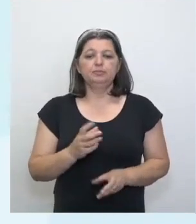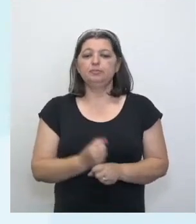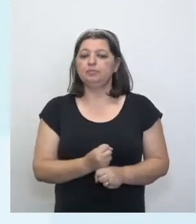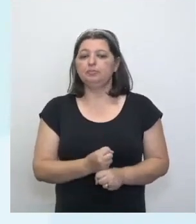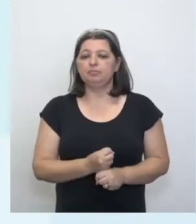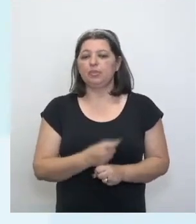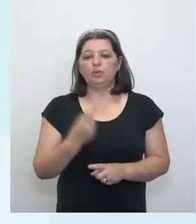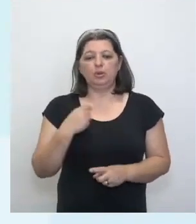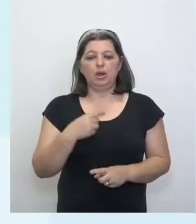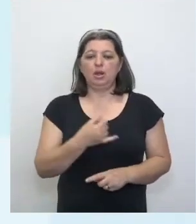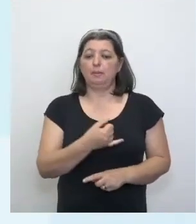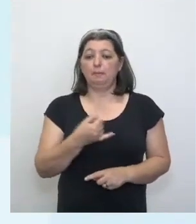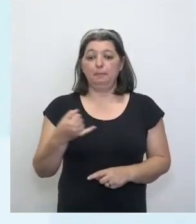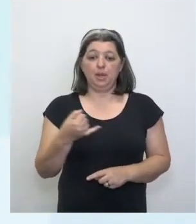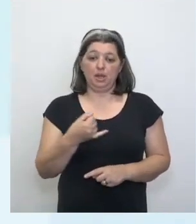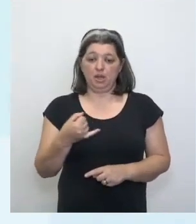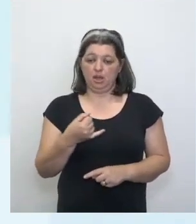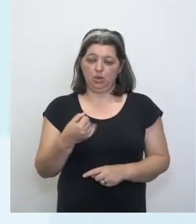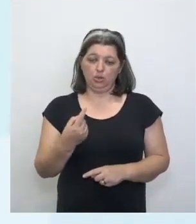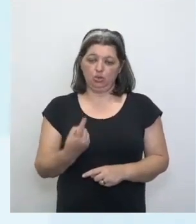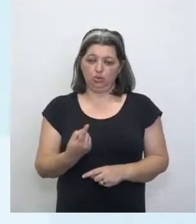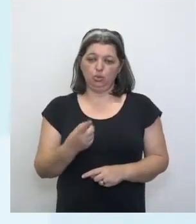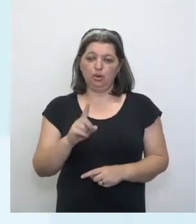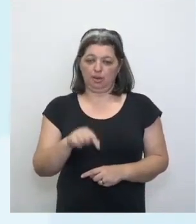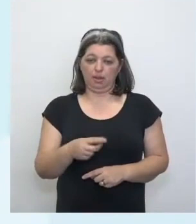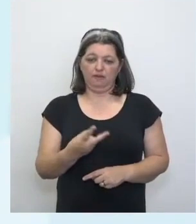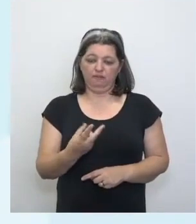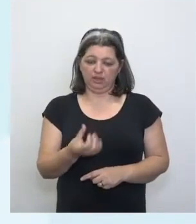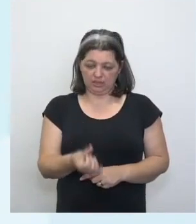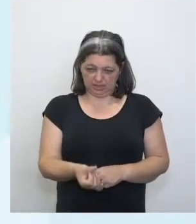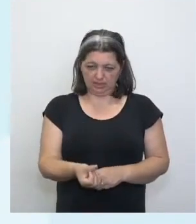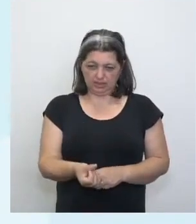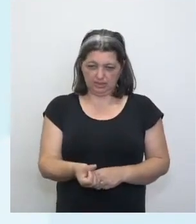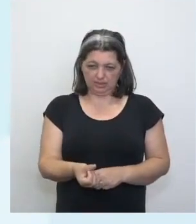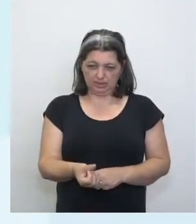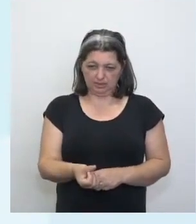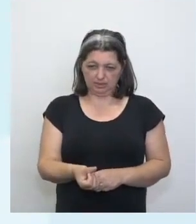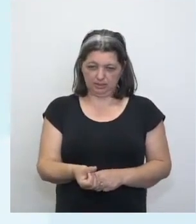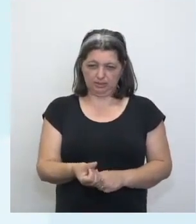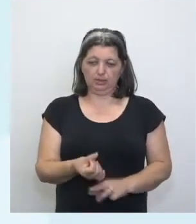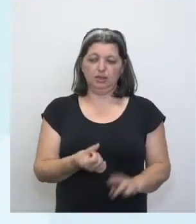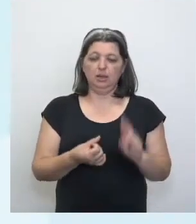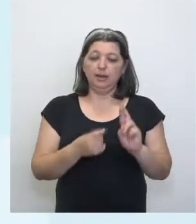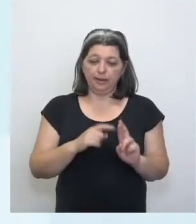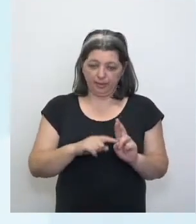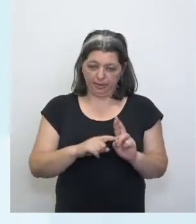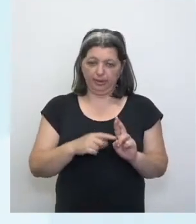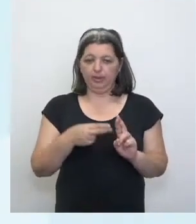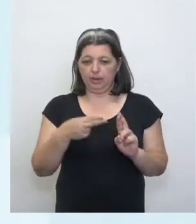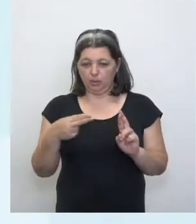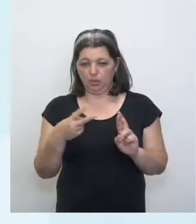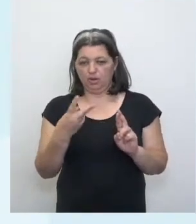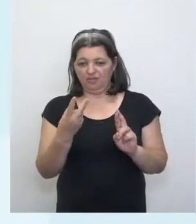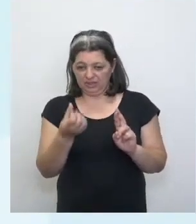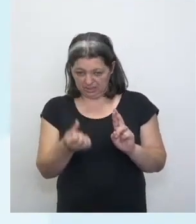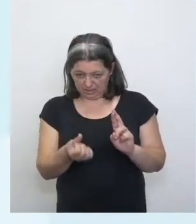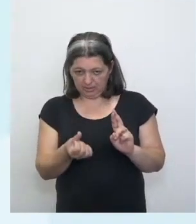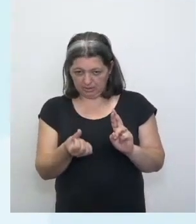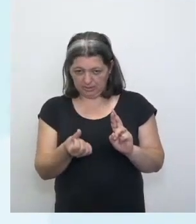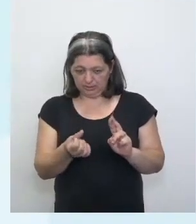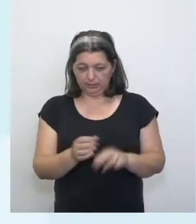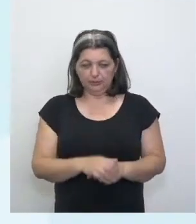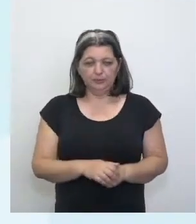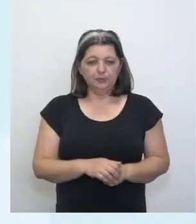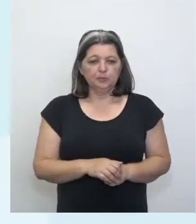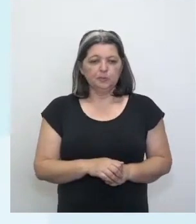27 menos 1, 26. Então, eu descobri como o resto o número 26. Então, meu r de x é 26. Agora, o